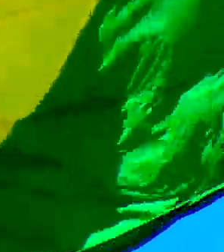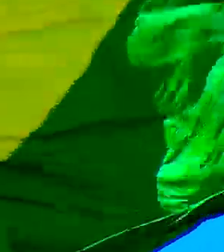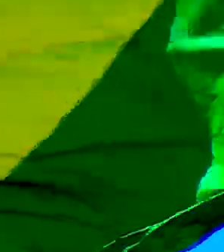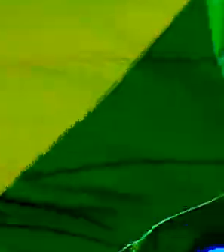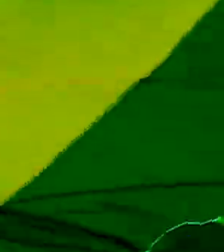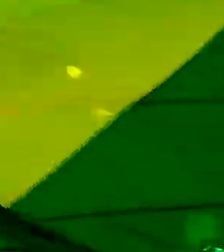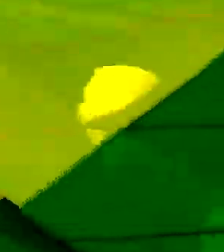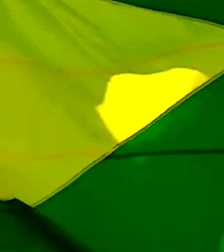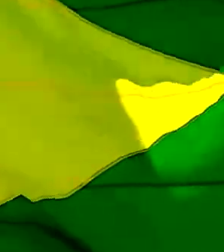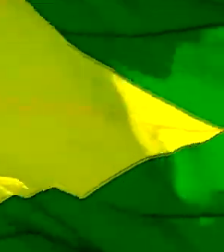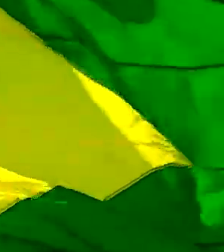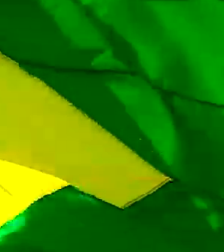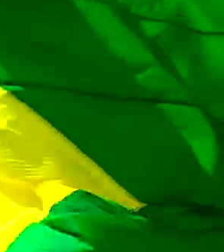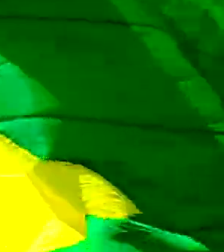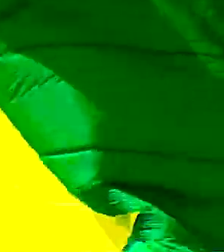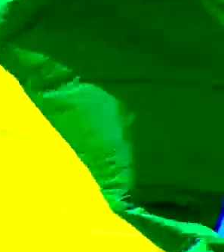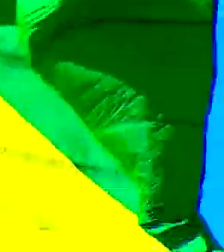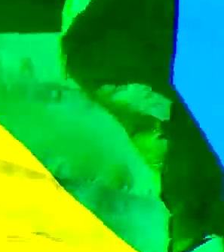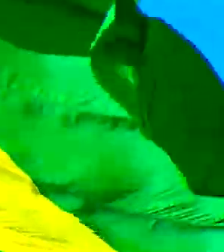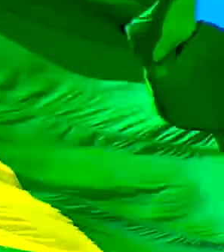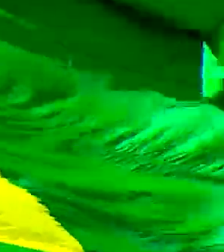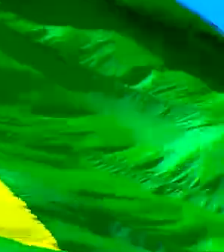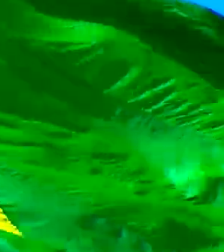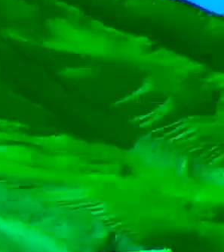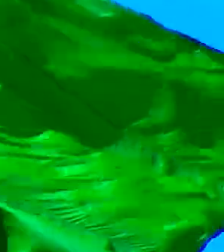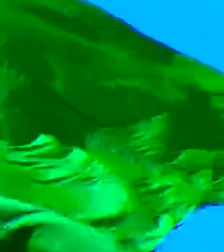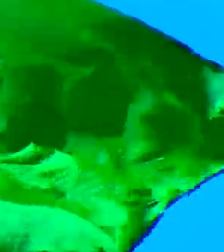Tchau. Tchau.